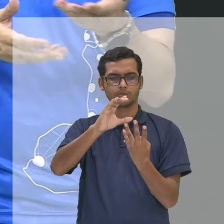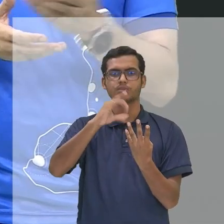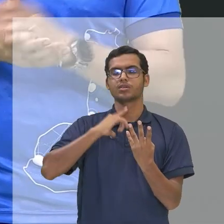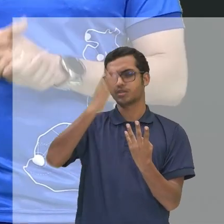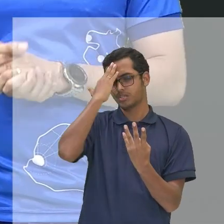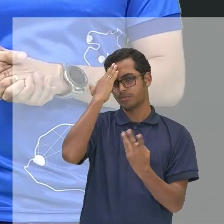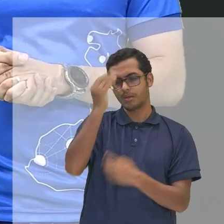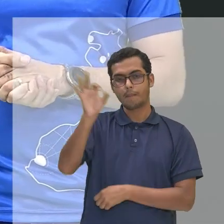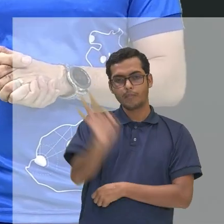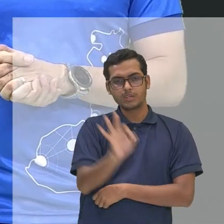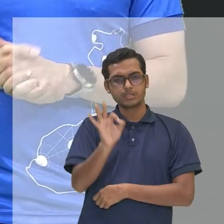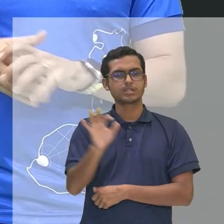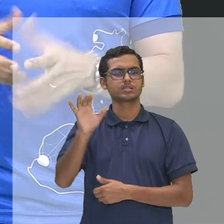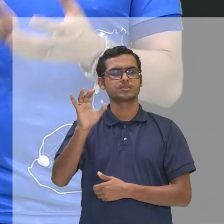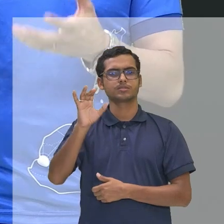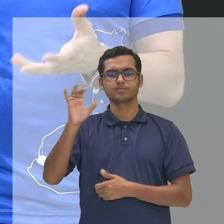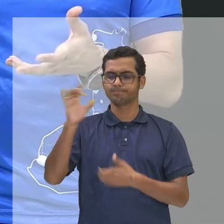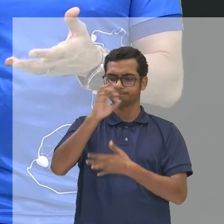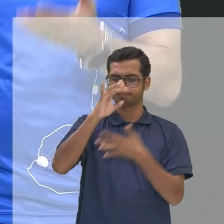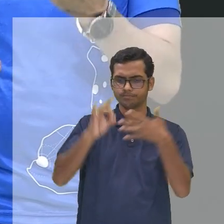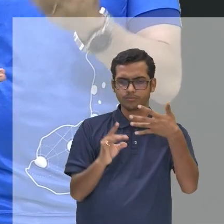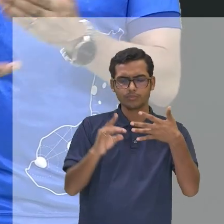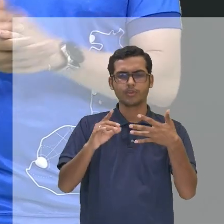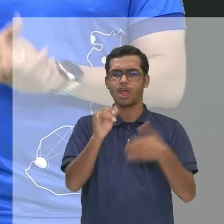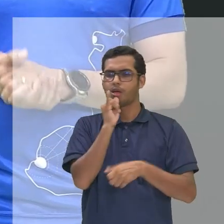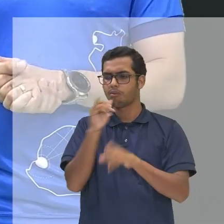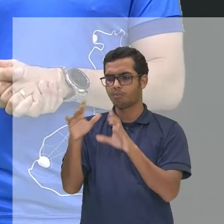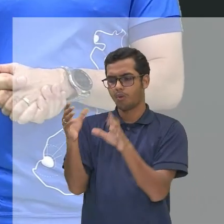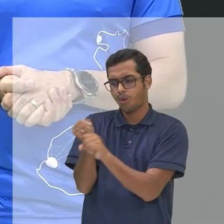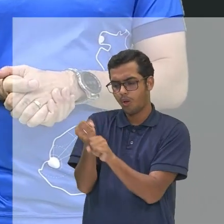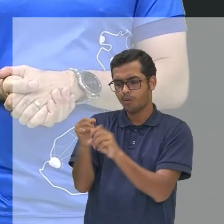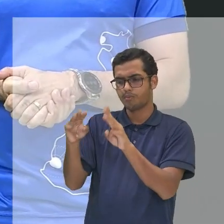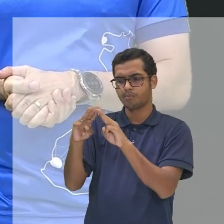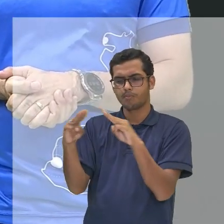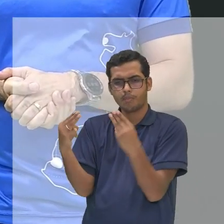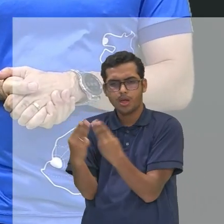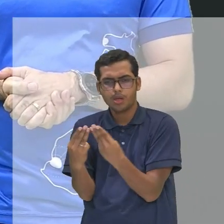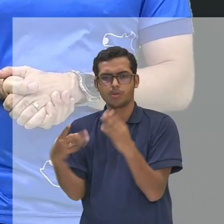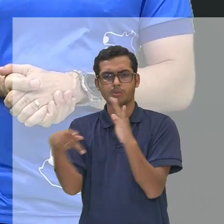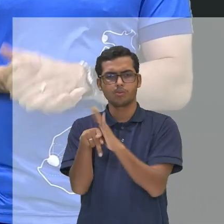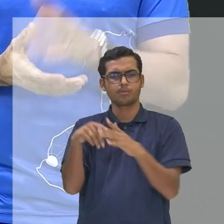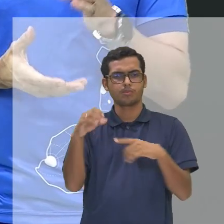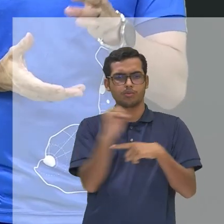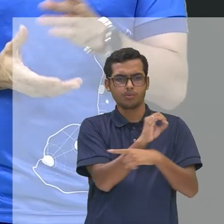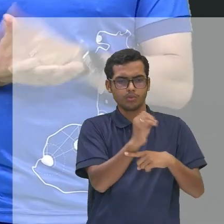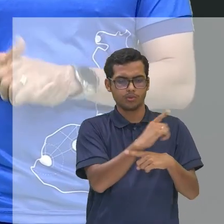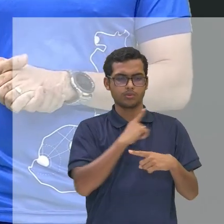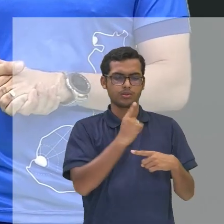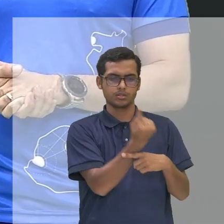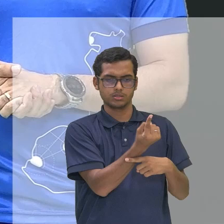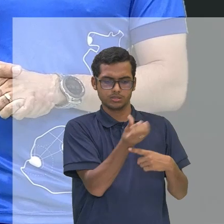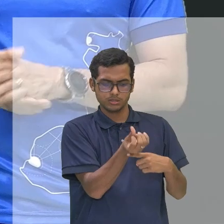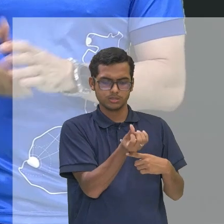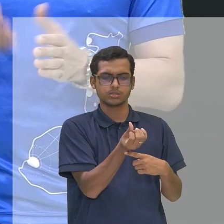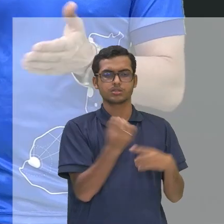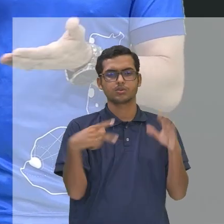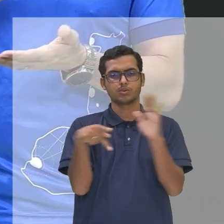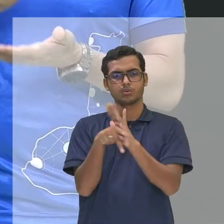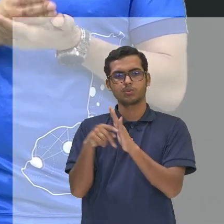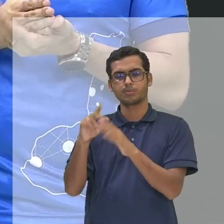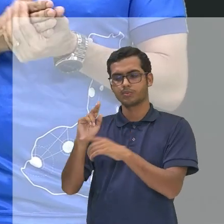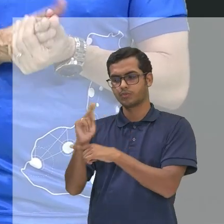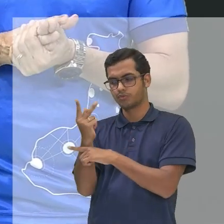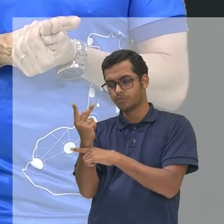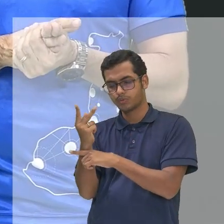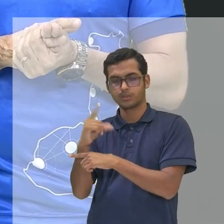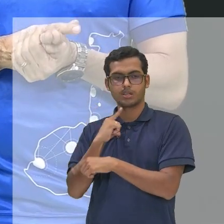Então, se eu fosse calcular aqui, pela massa, né, o oxigênio tem 16 e o hidrogênio tem 2, porque